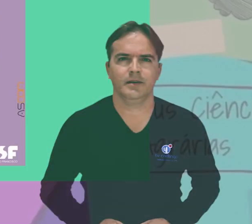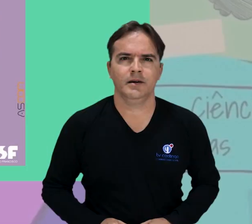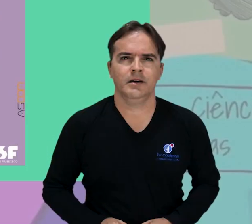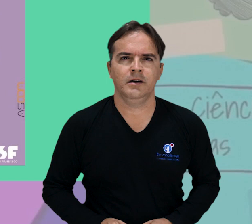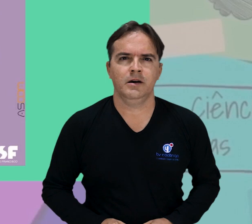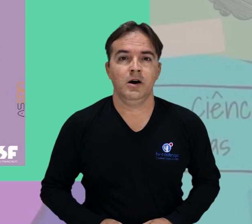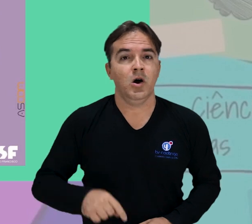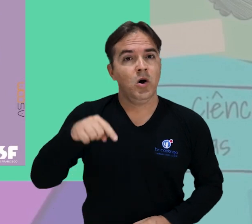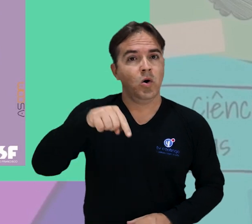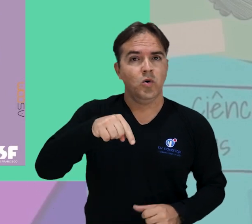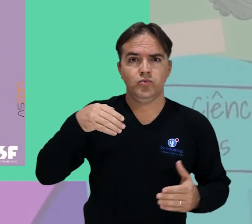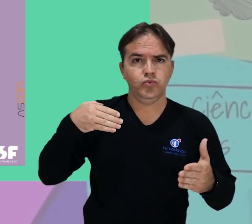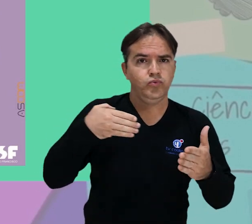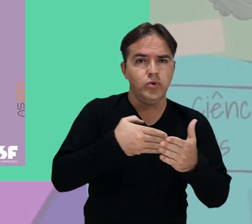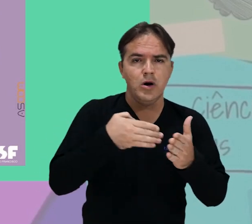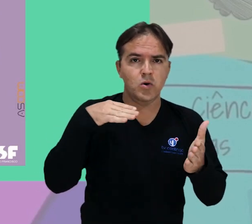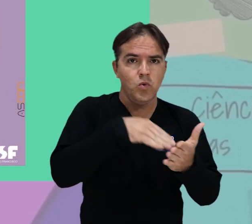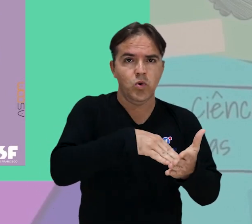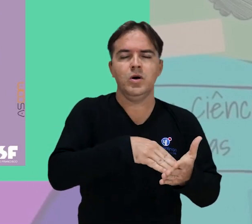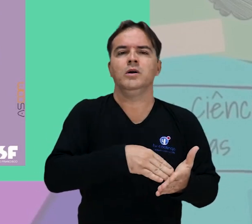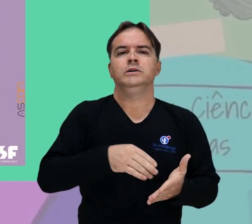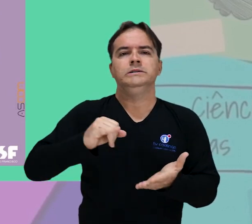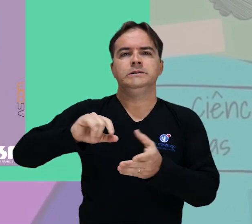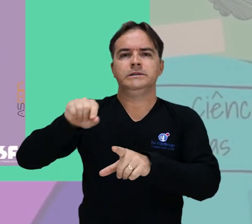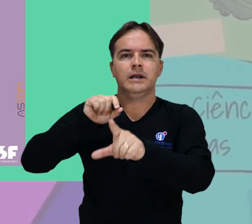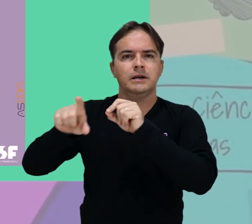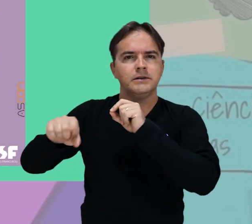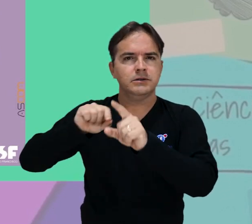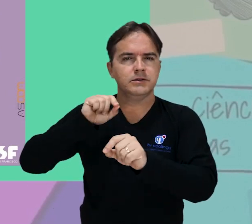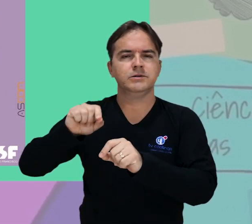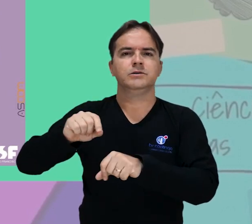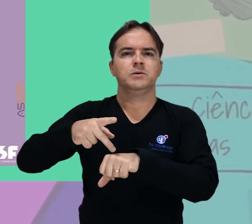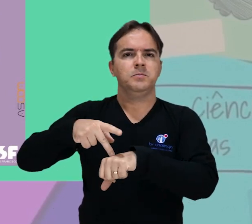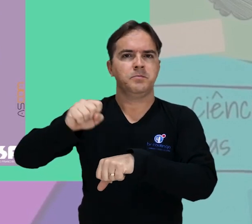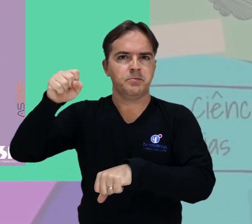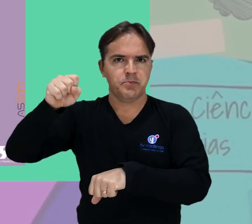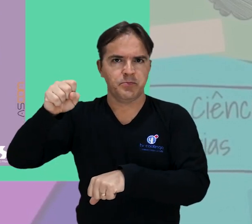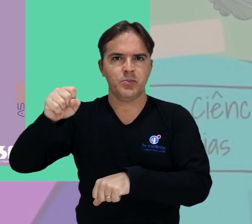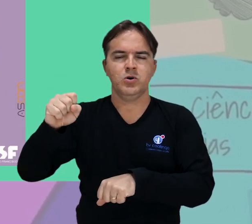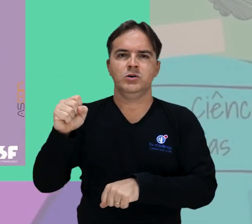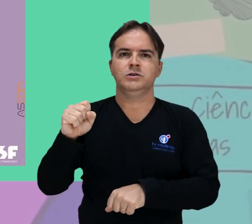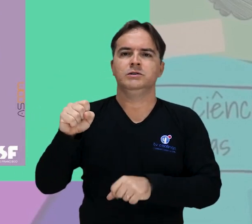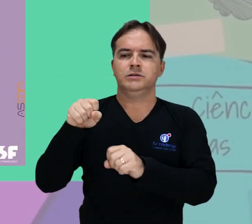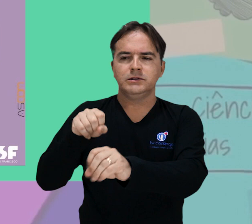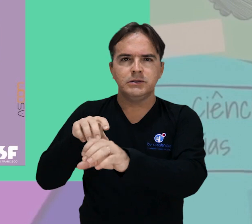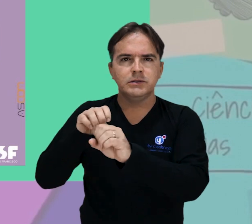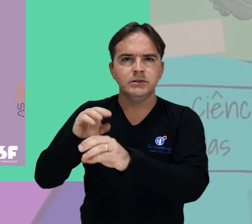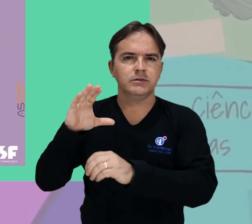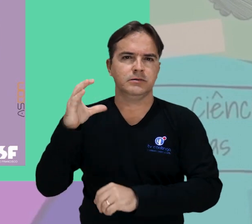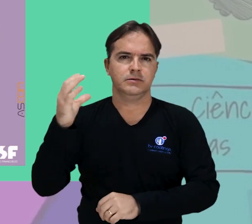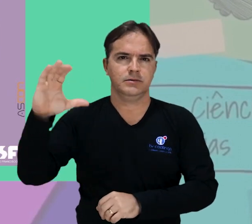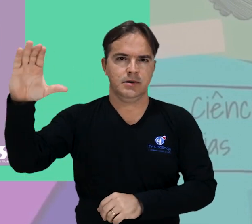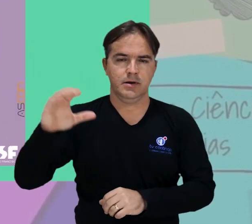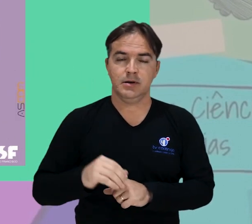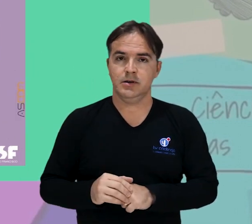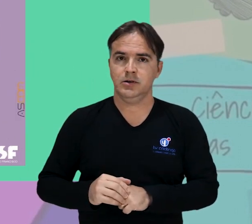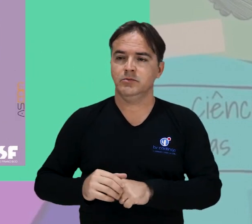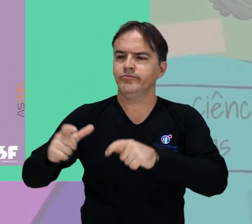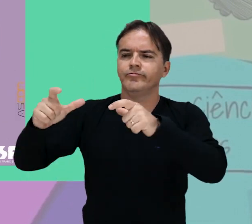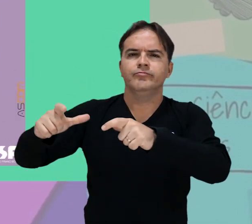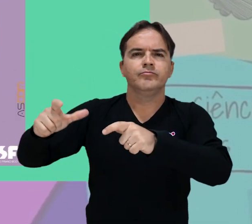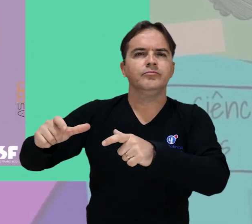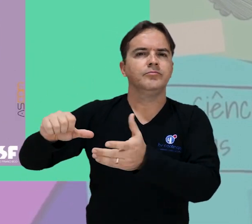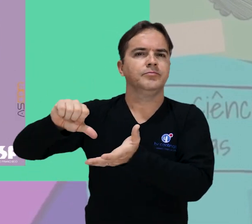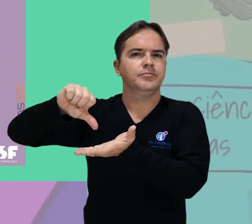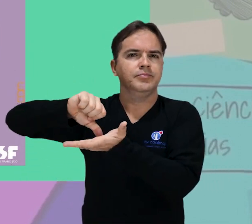encerram hoje as inscrições da seleção do programa de pós-graduação em ensino de ciências no campo e Serra